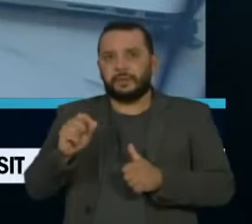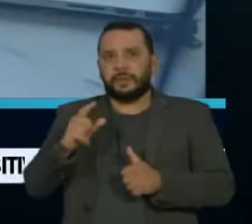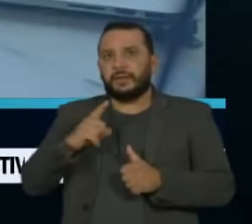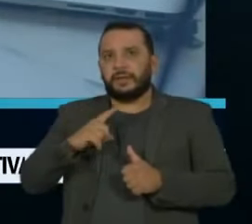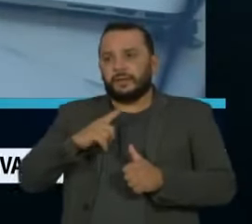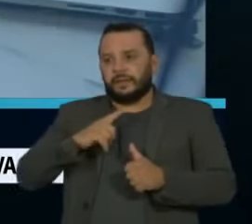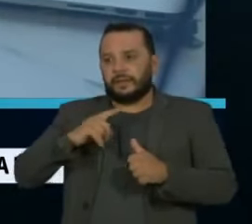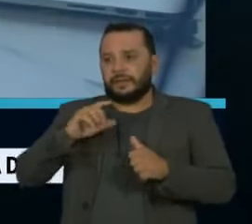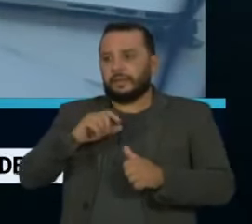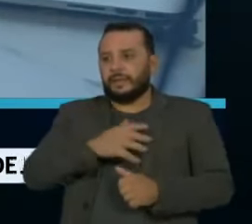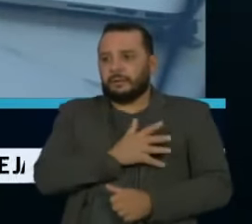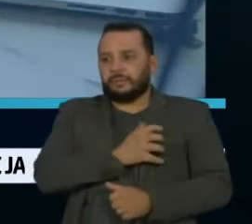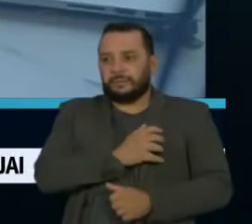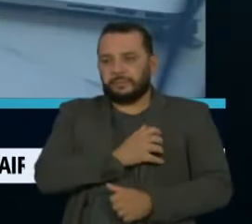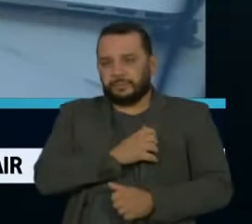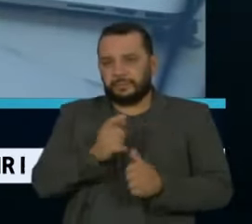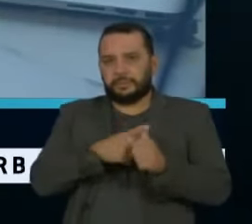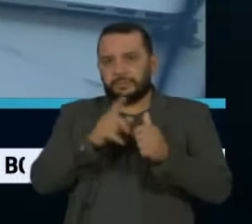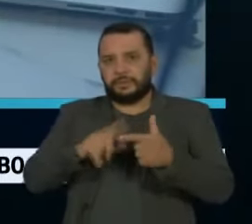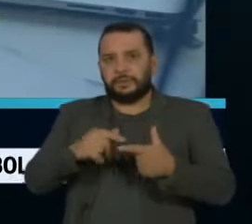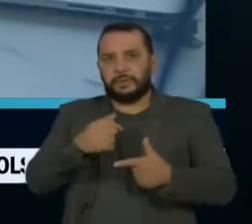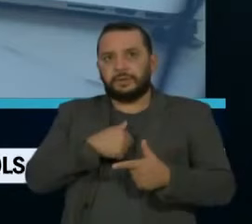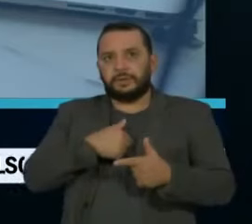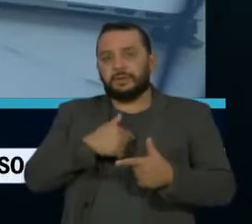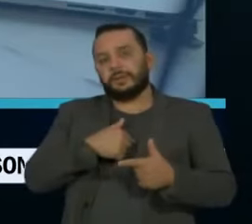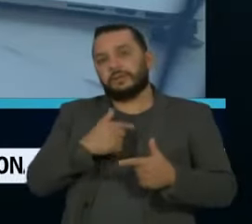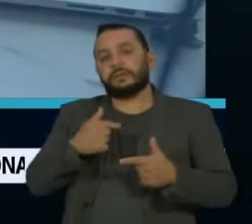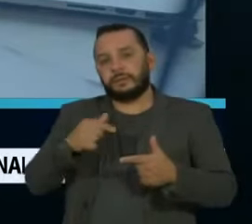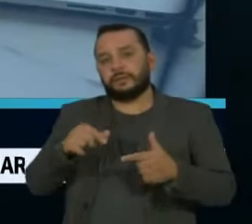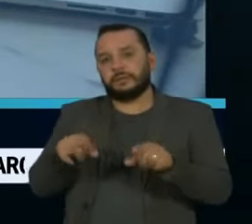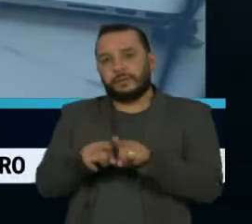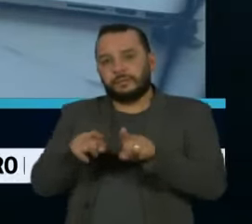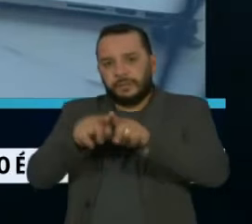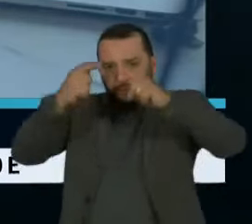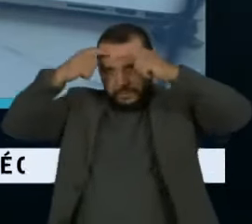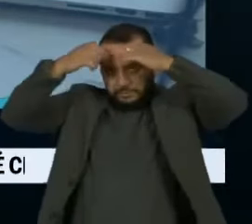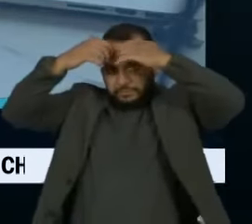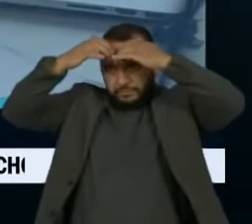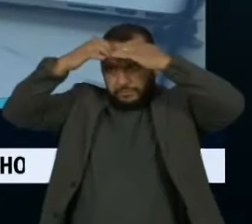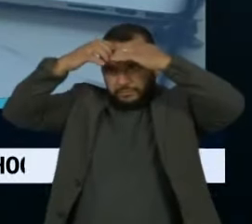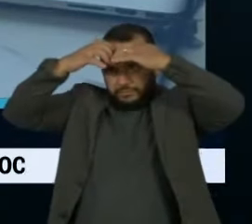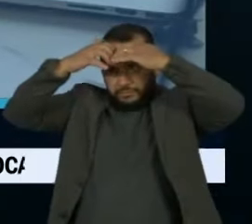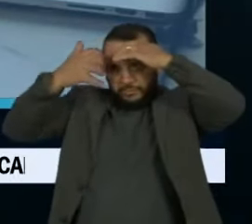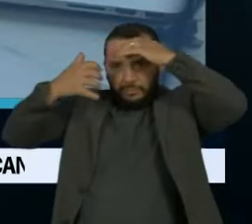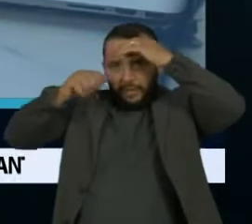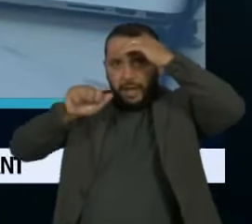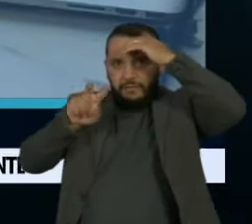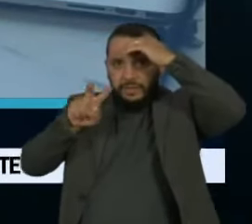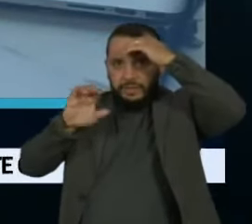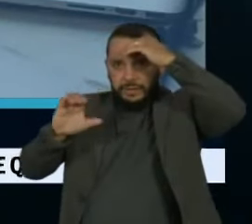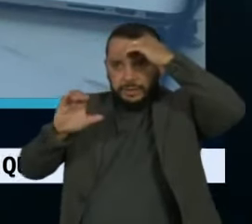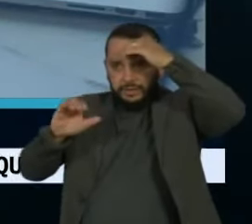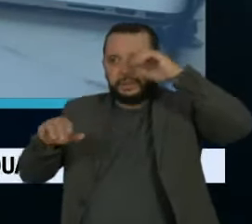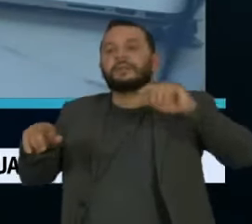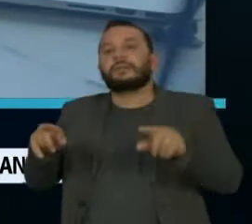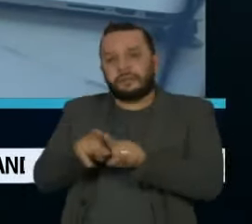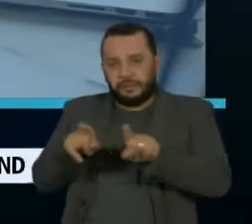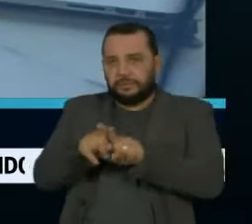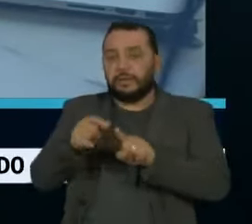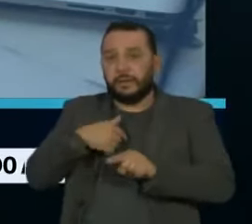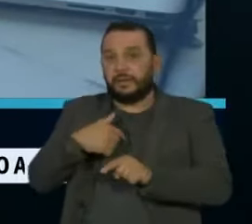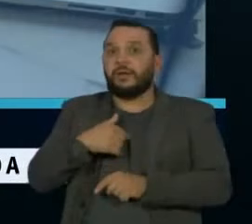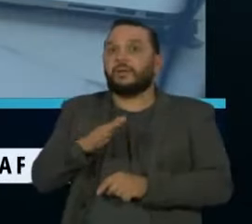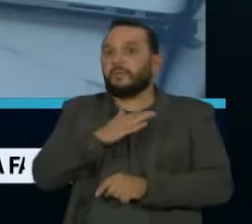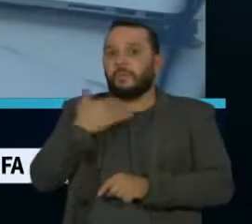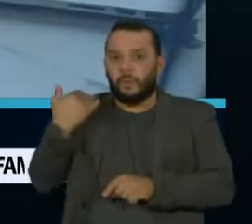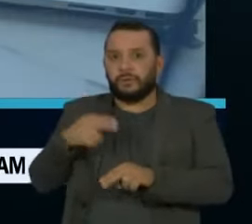isquêmicas cardiovasculares, como infartos, e das doenças cerebrovasculares, como os AVCs. A taxa de mortalidade